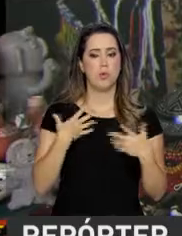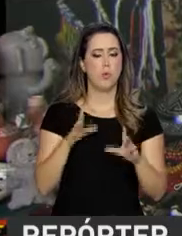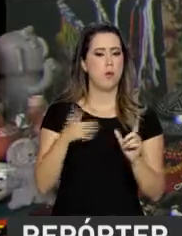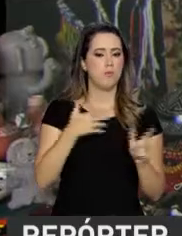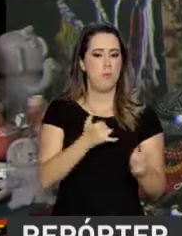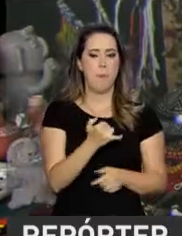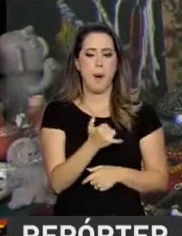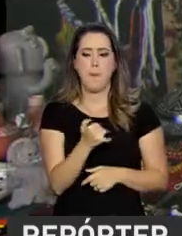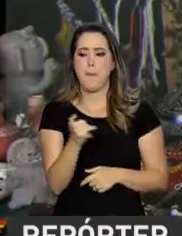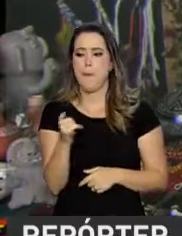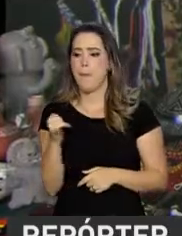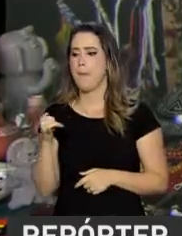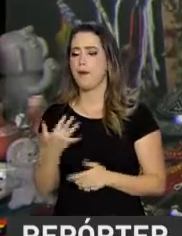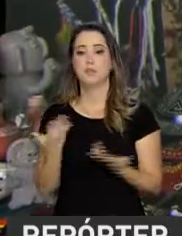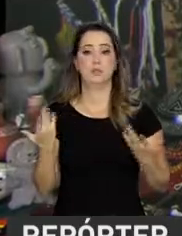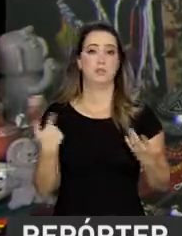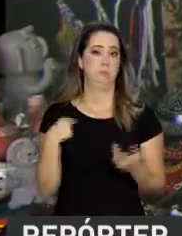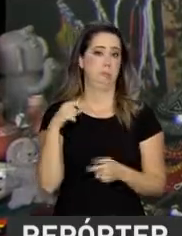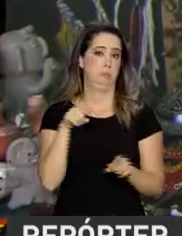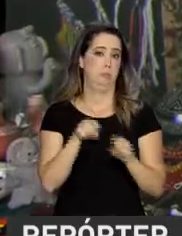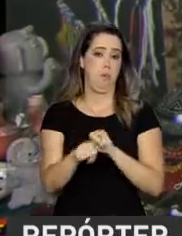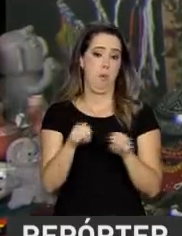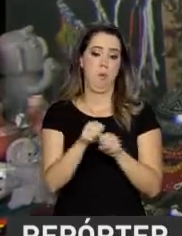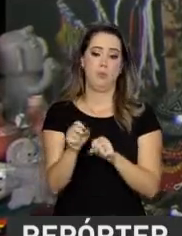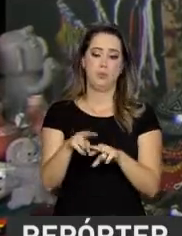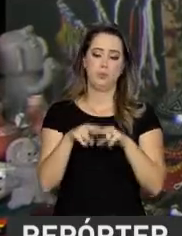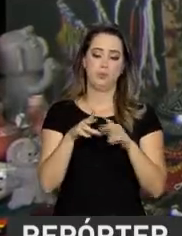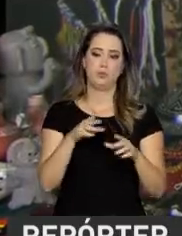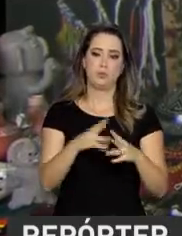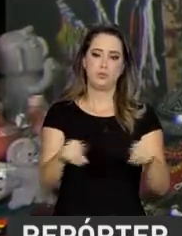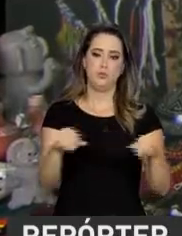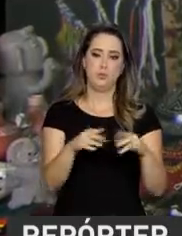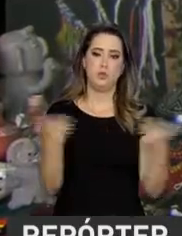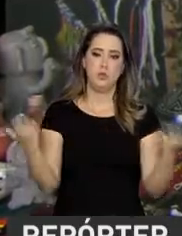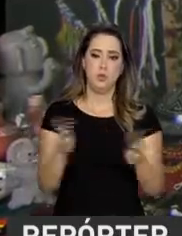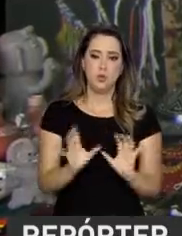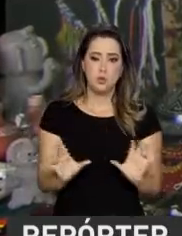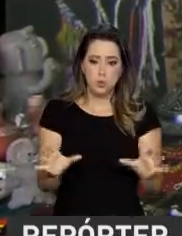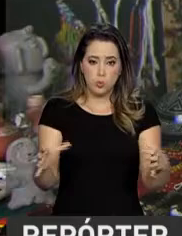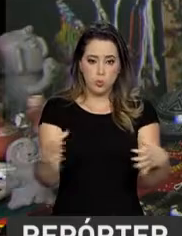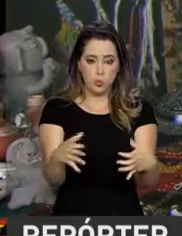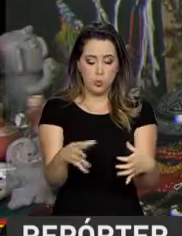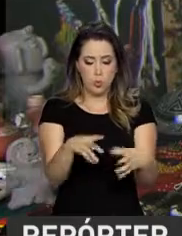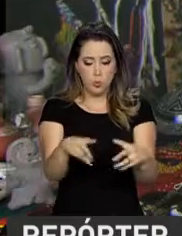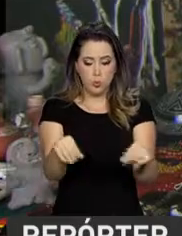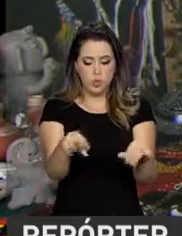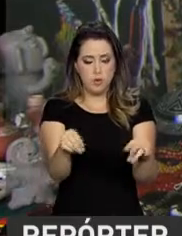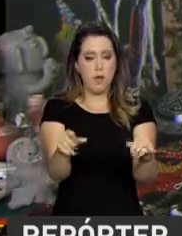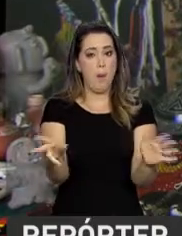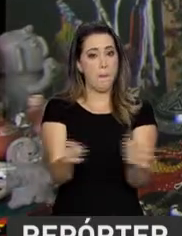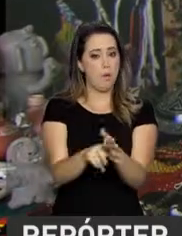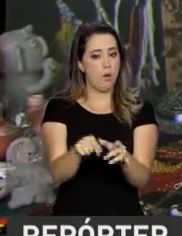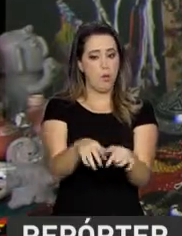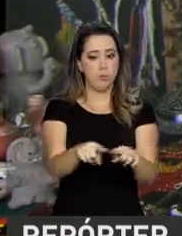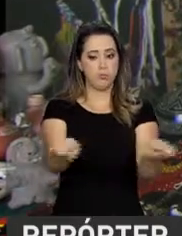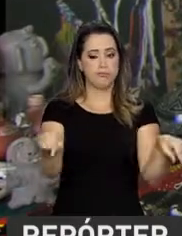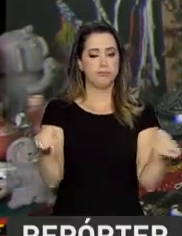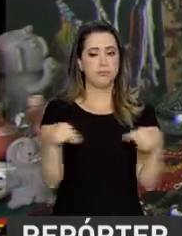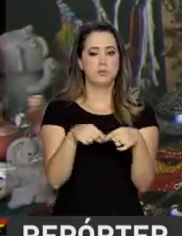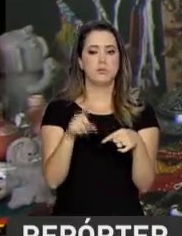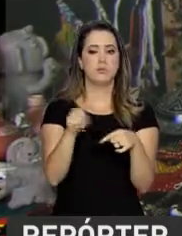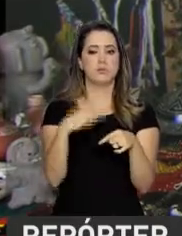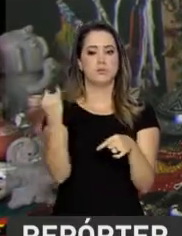quase todo chita então e tendo um pedaço de chão vamos dizer assim de terra de reserva para nós